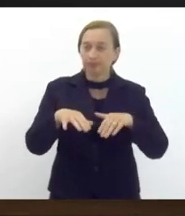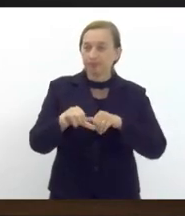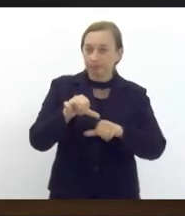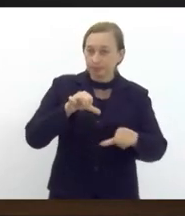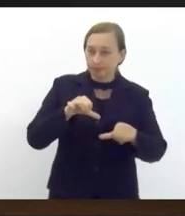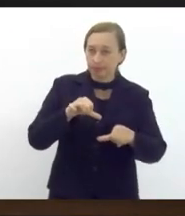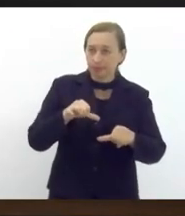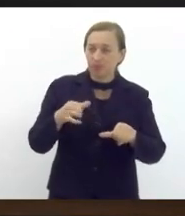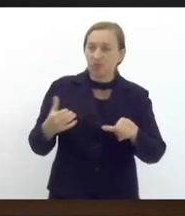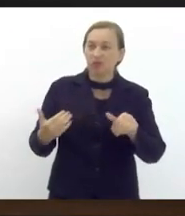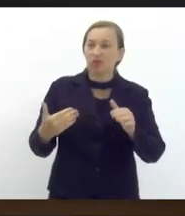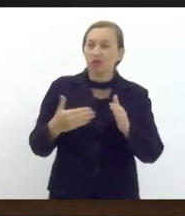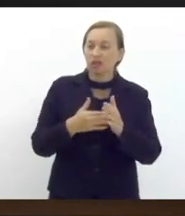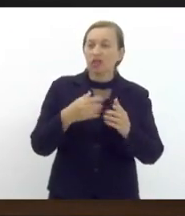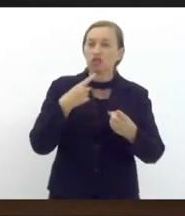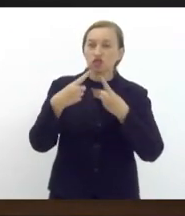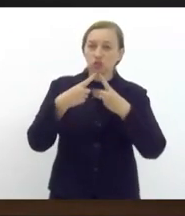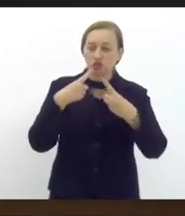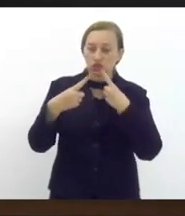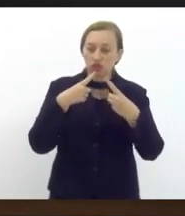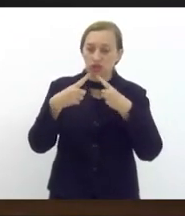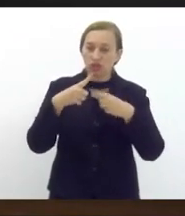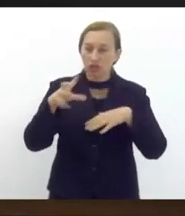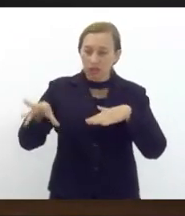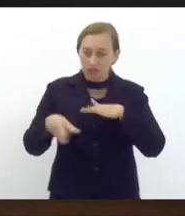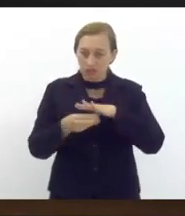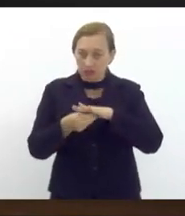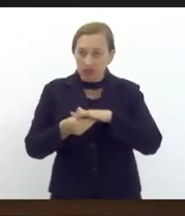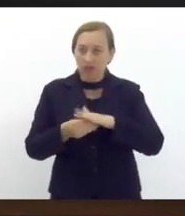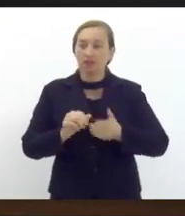inversão até discutir as emendas